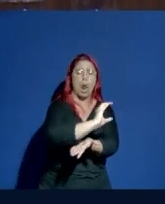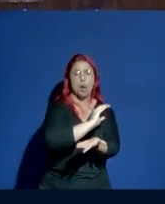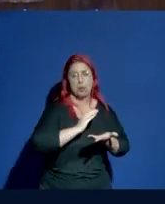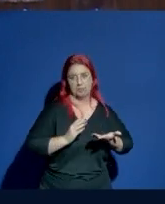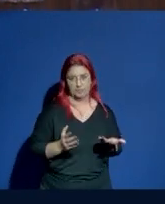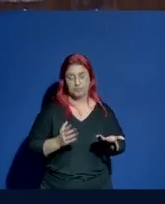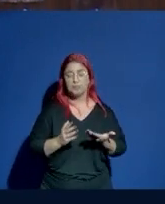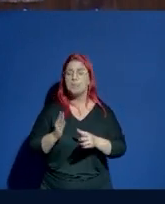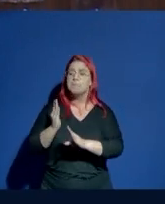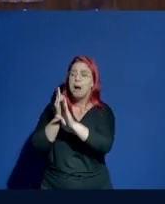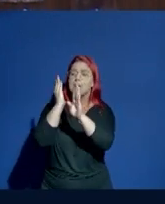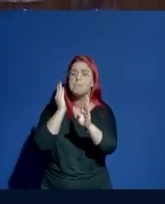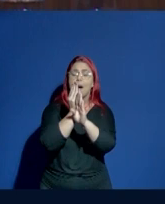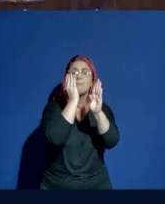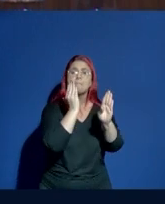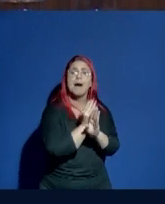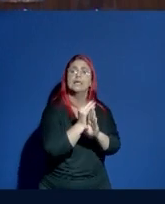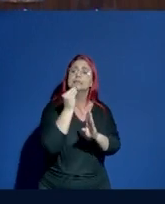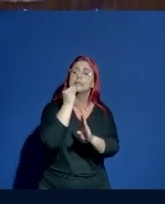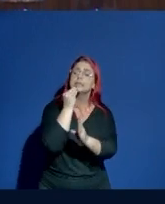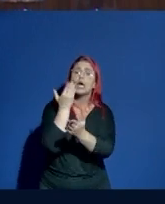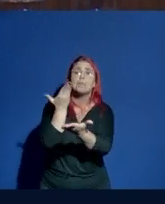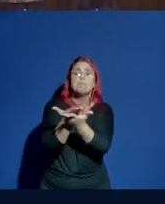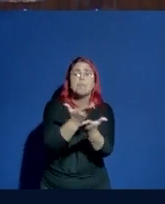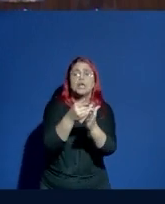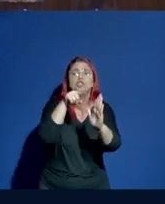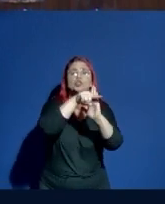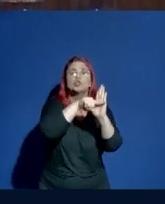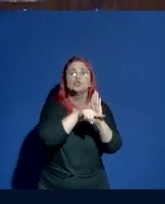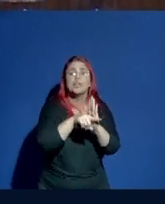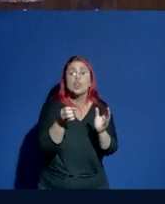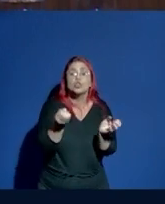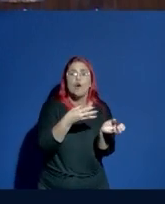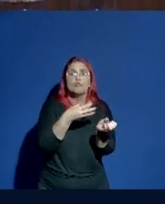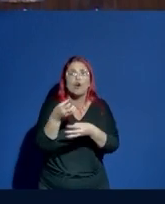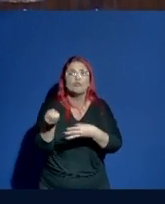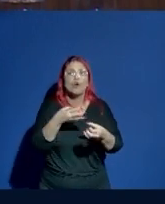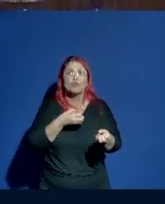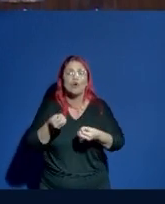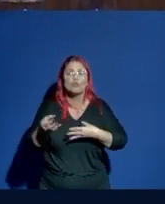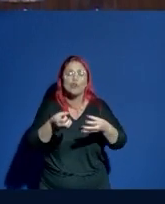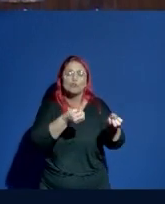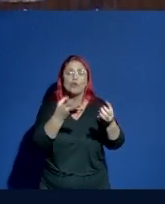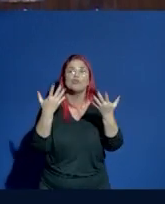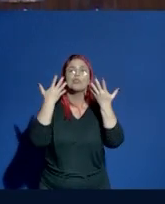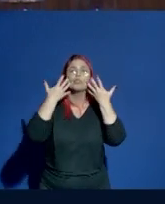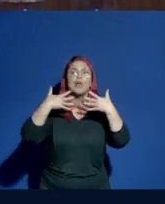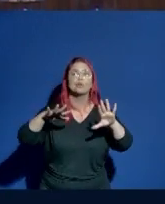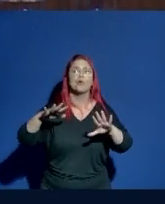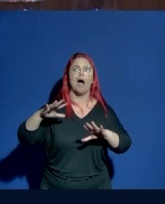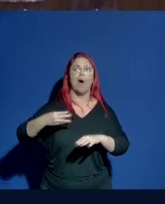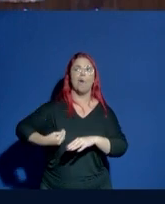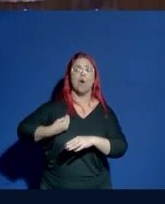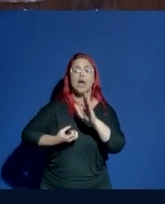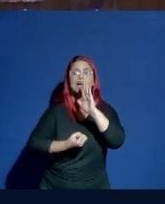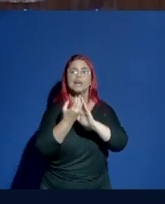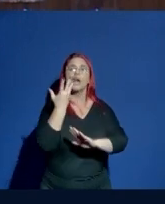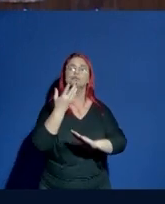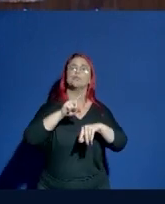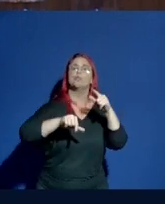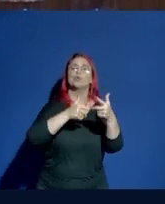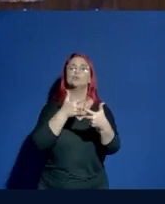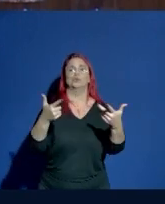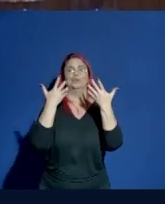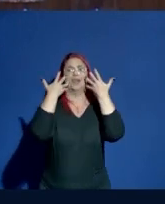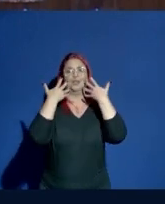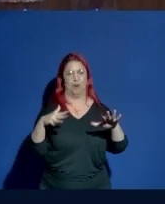em descobrir novos micro-organismos e, com isso daí, fazer novos produtos mais eficientes. Então, está